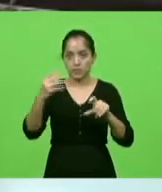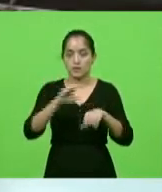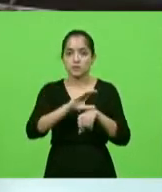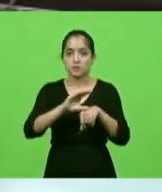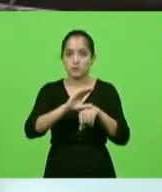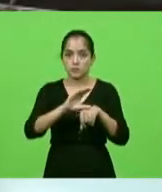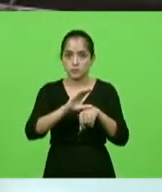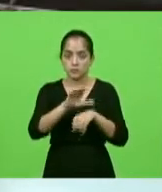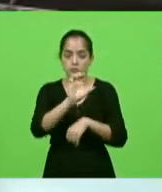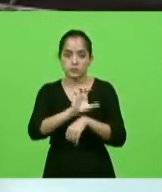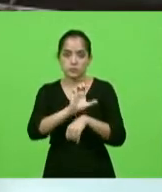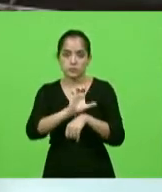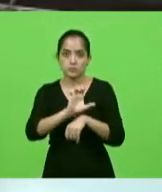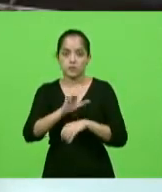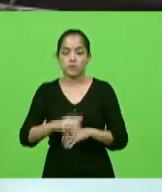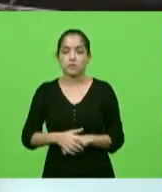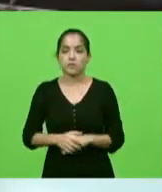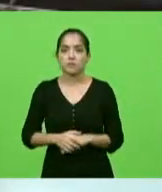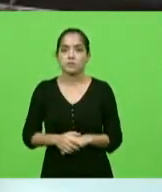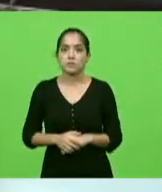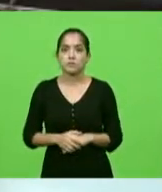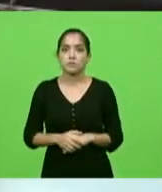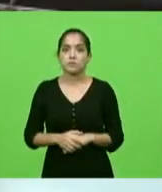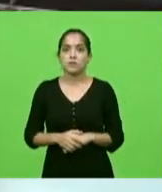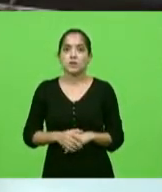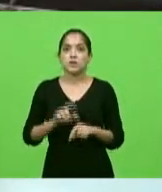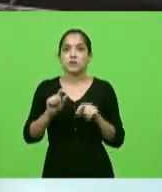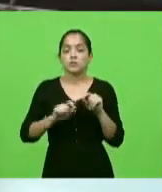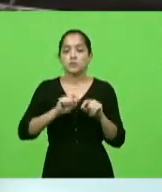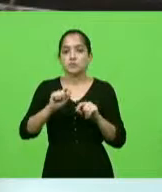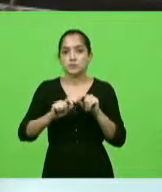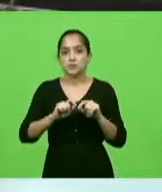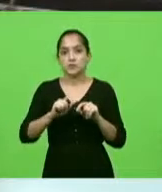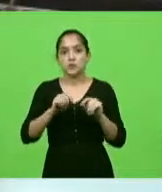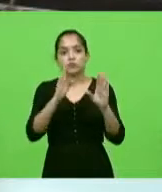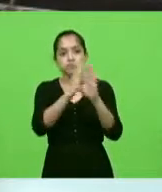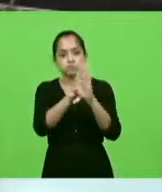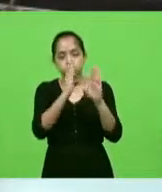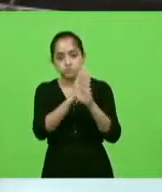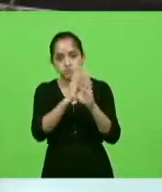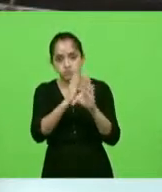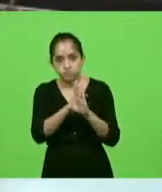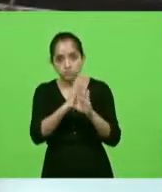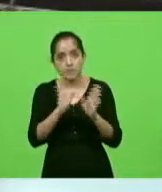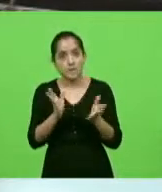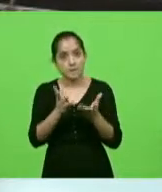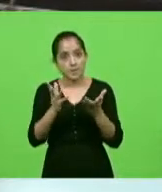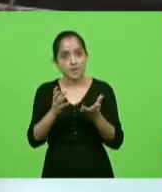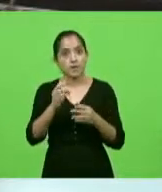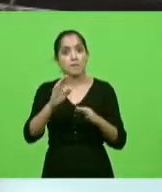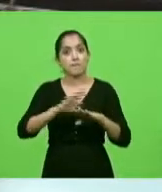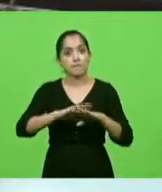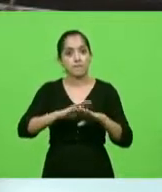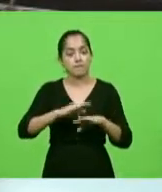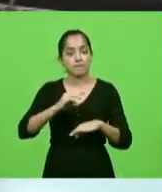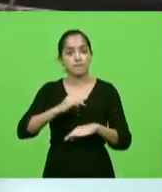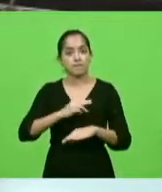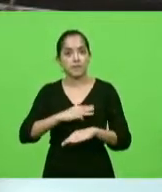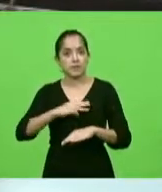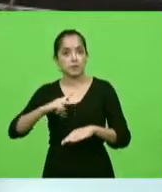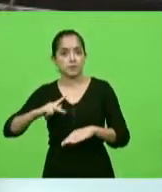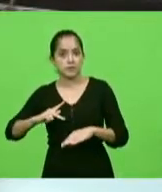Constituição Estadual. Posto que todas as investigações promovidas pelo Ministério